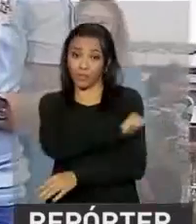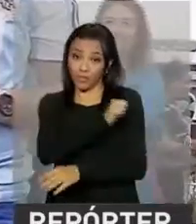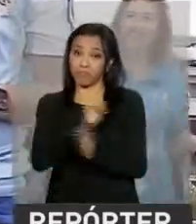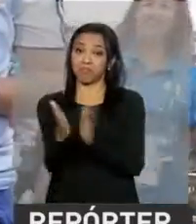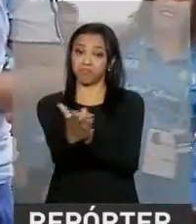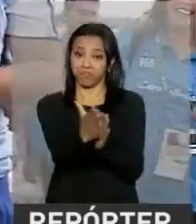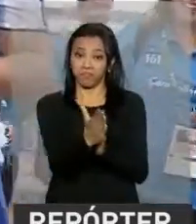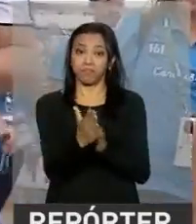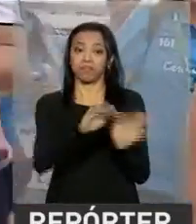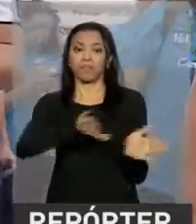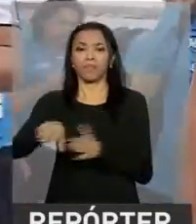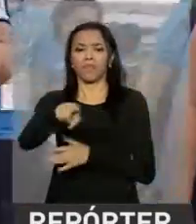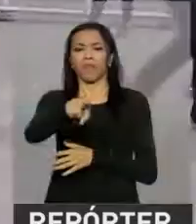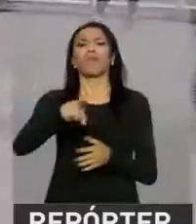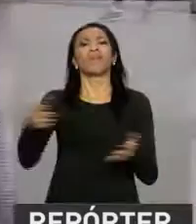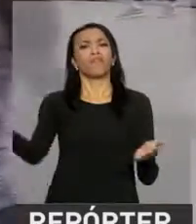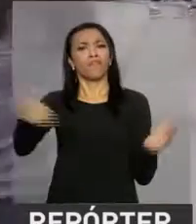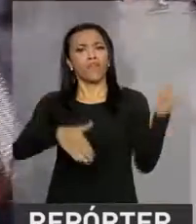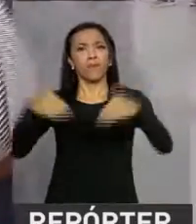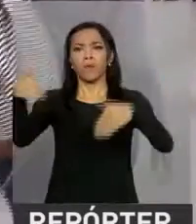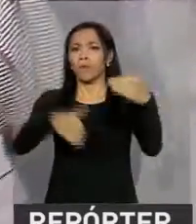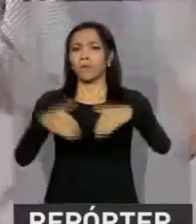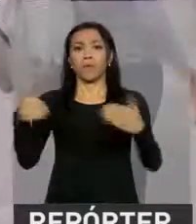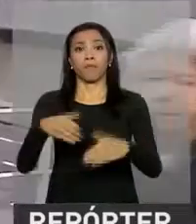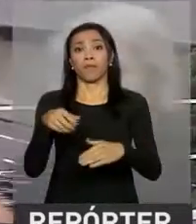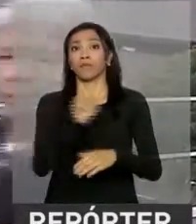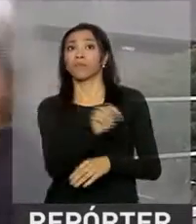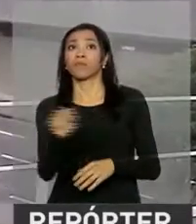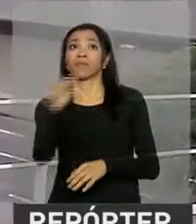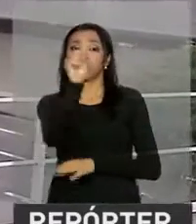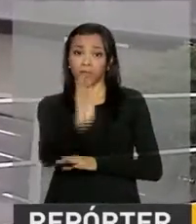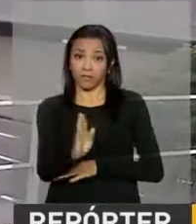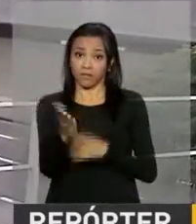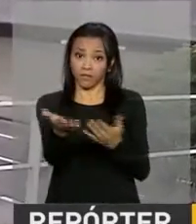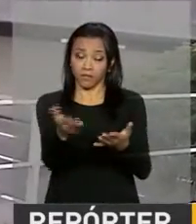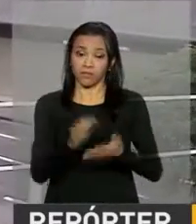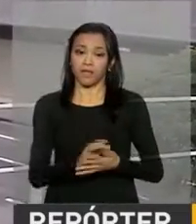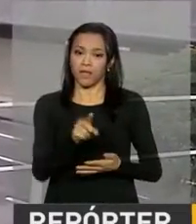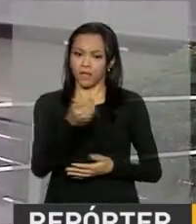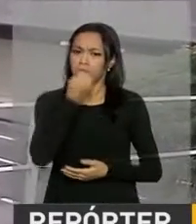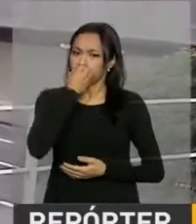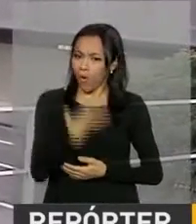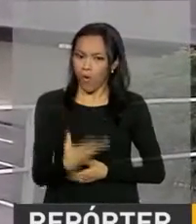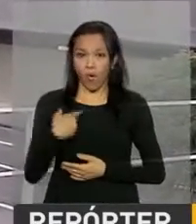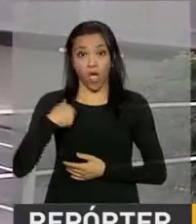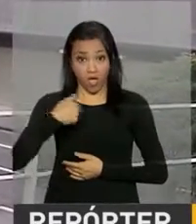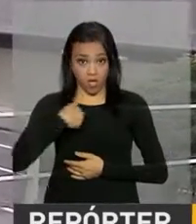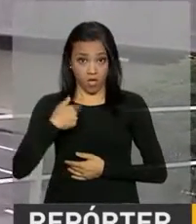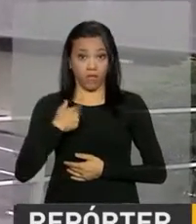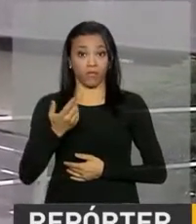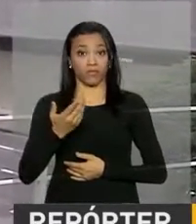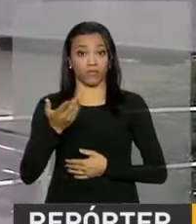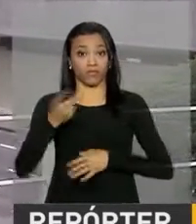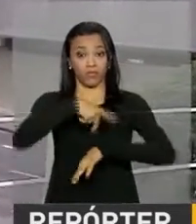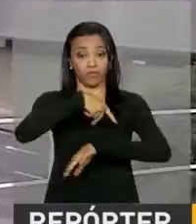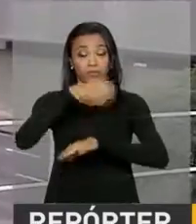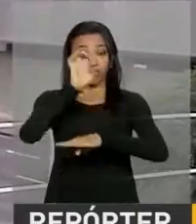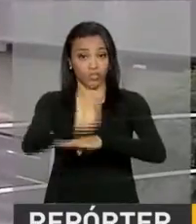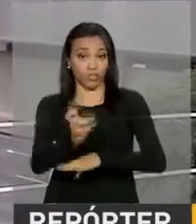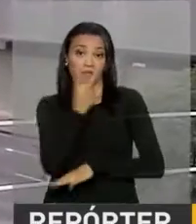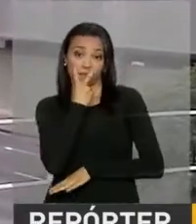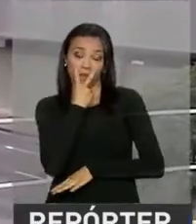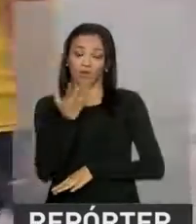e veio gente de todas as partes do país achei que foi um sucesso muito bom não sou daqui de vitória e todo olhando